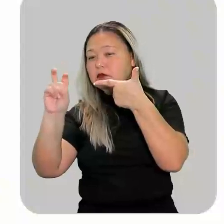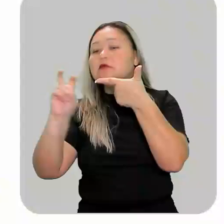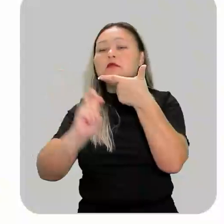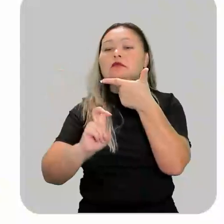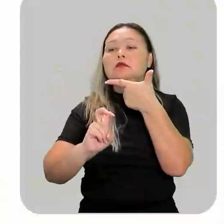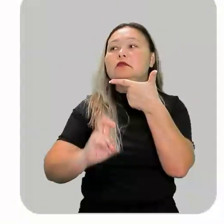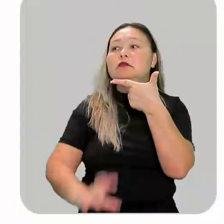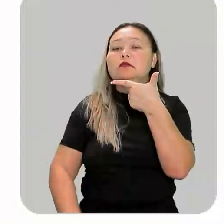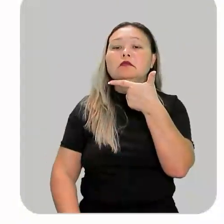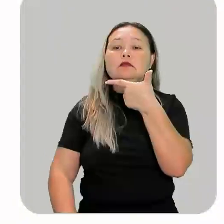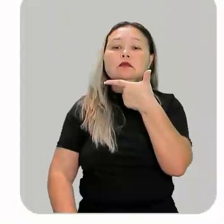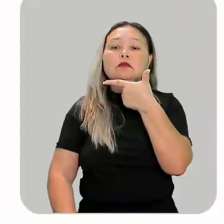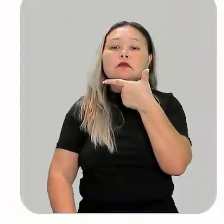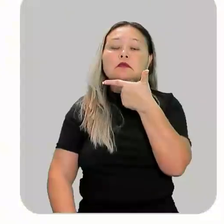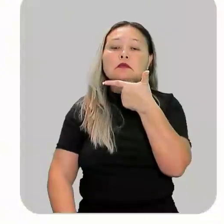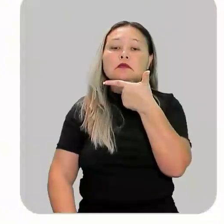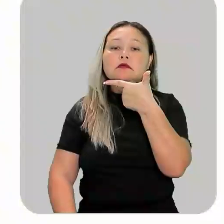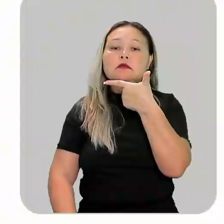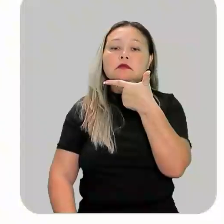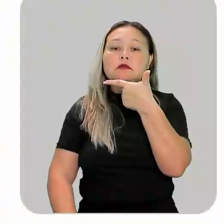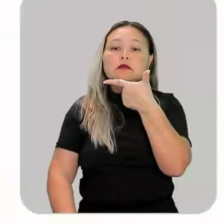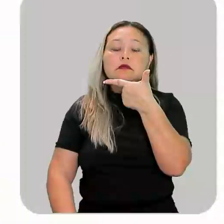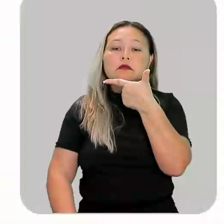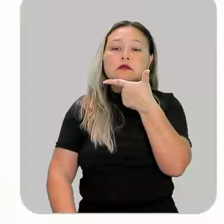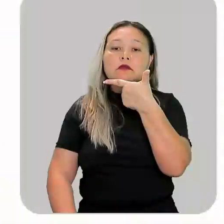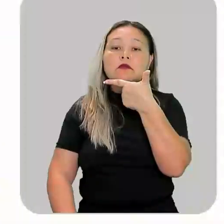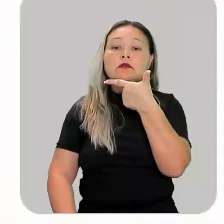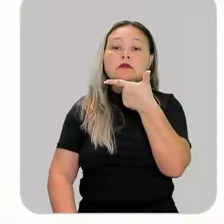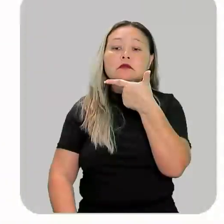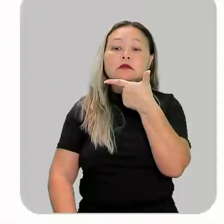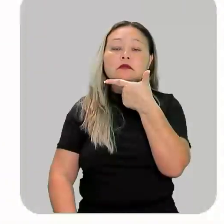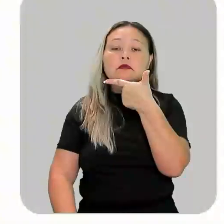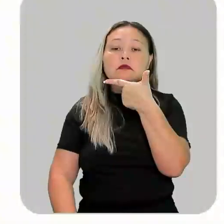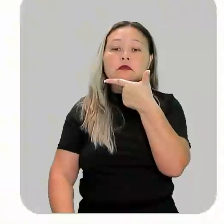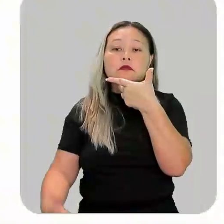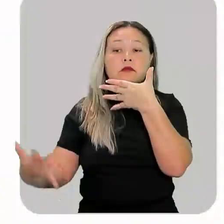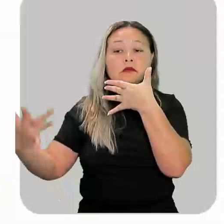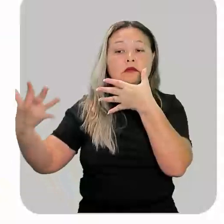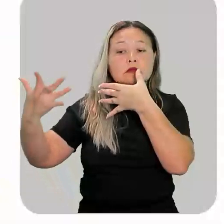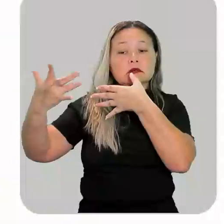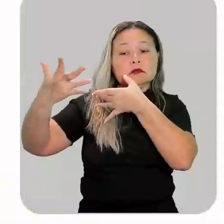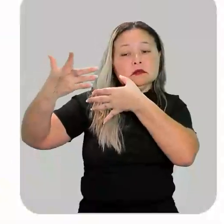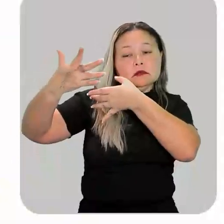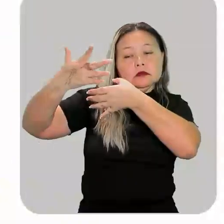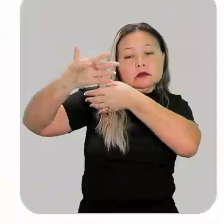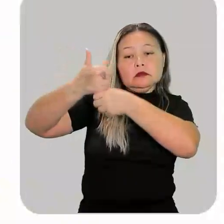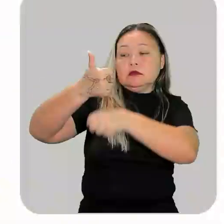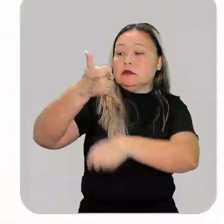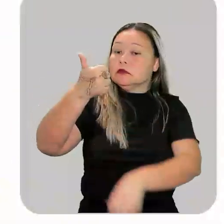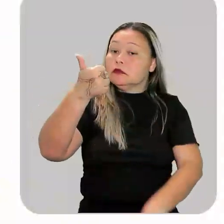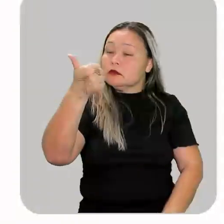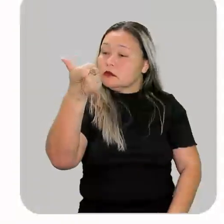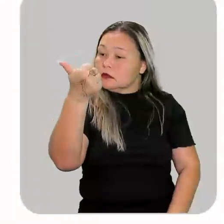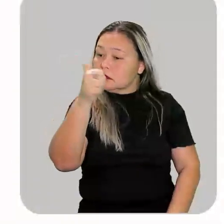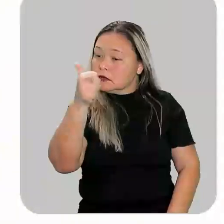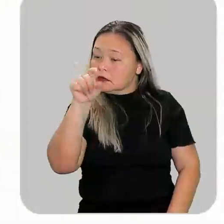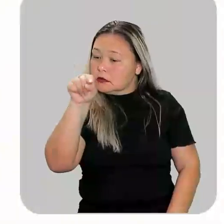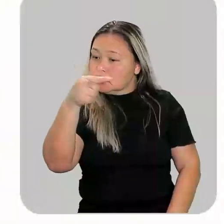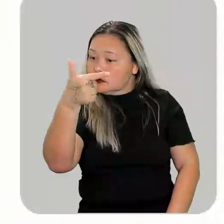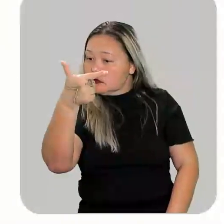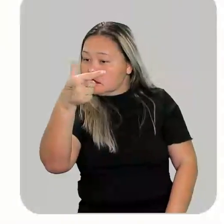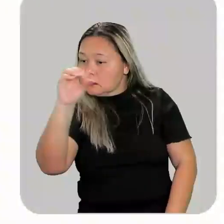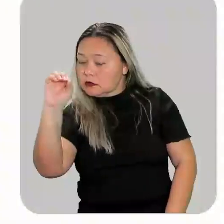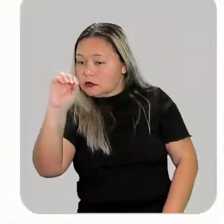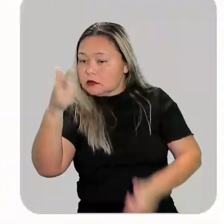por 5 5. valores. A média aritmética, então, aqui vai ser a soma disso tudo, que vai dar 11.200. Dividido